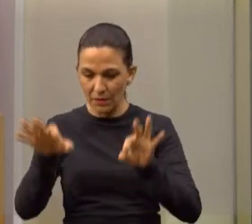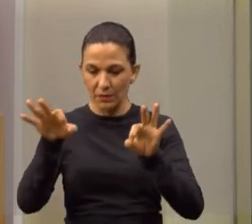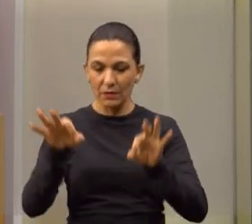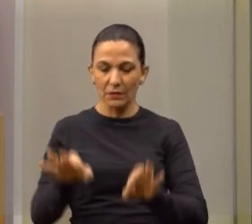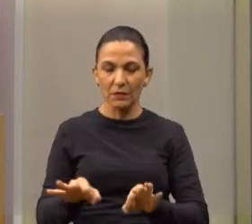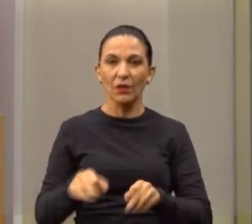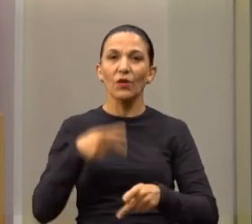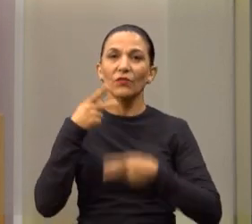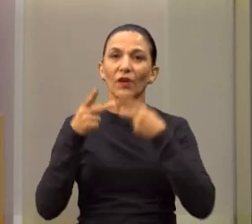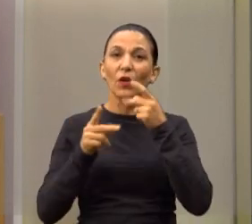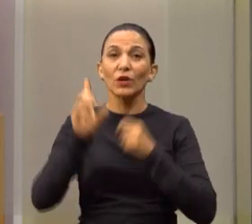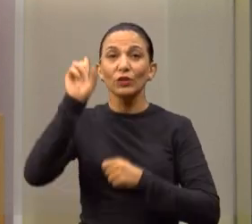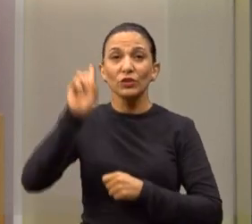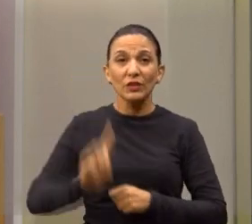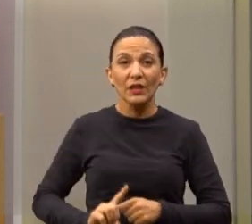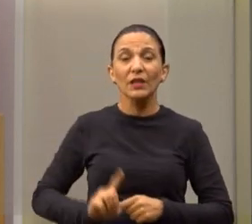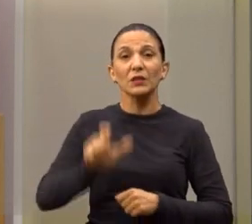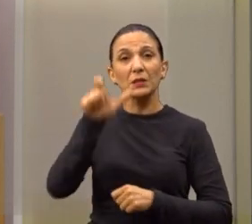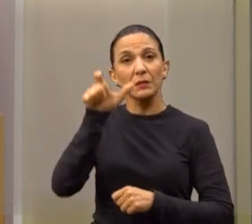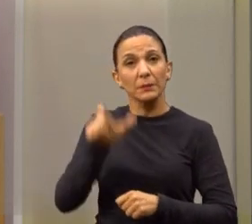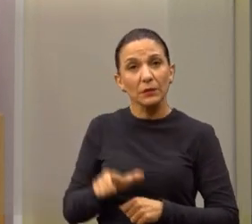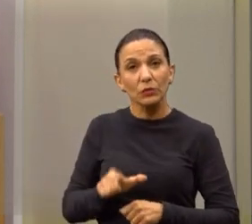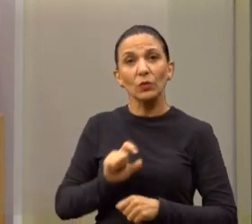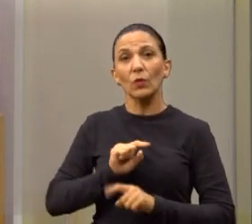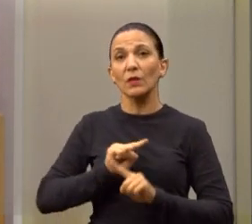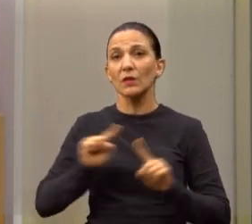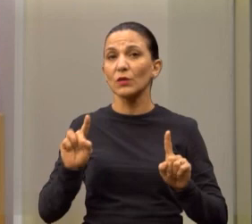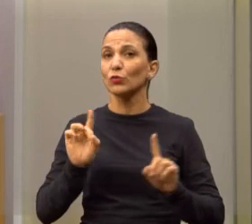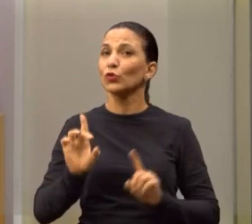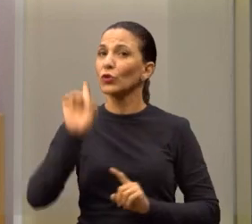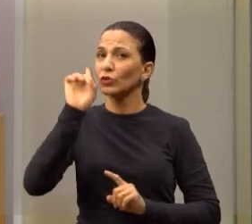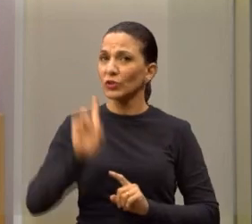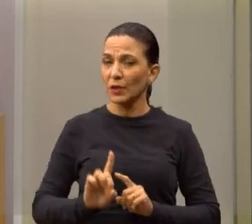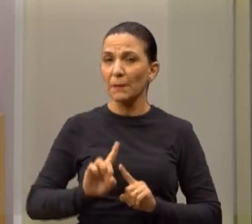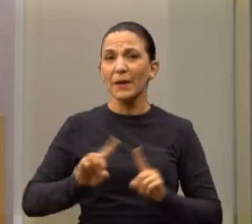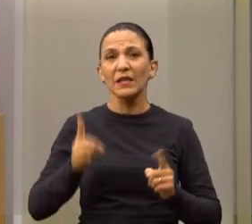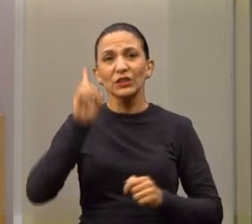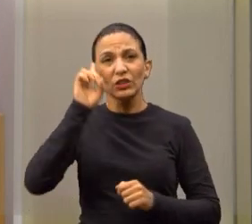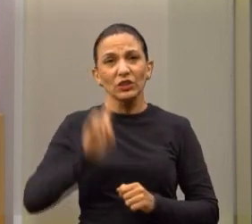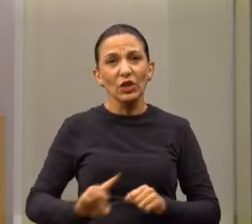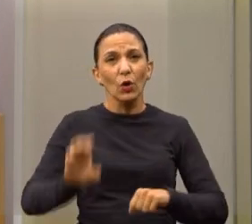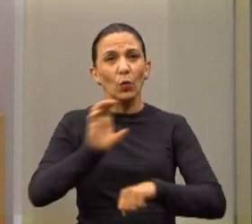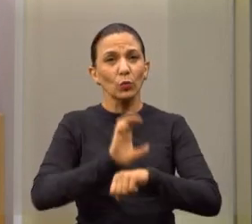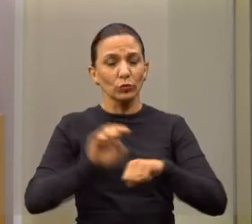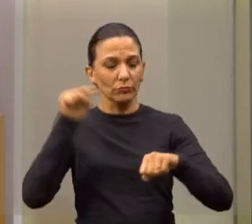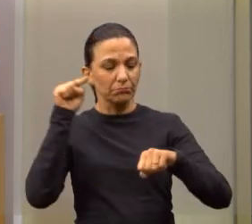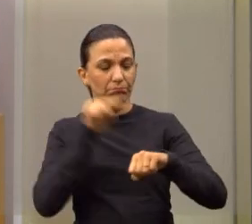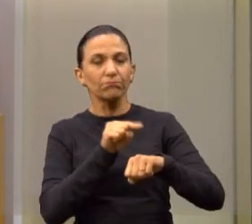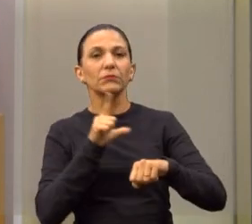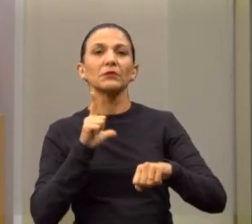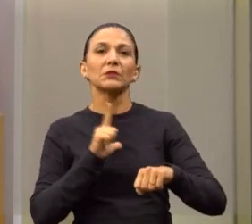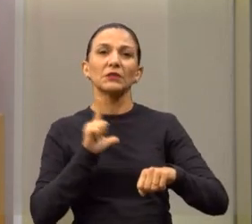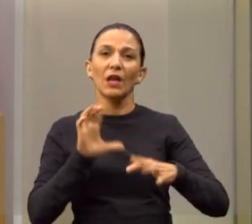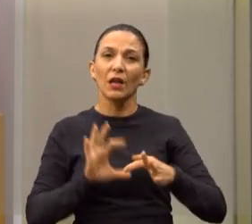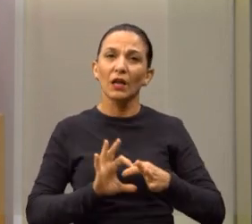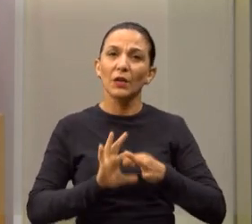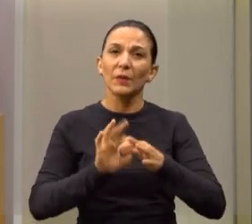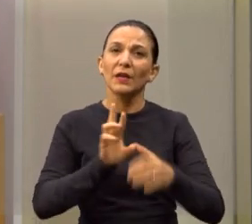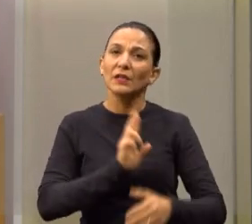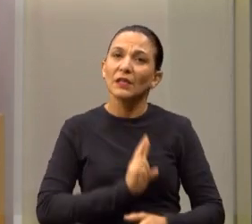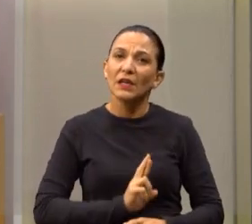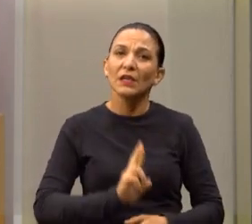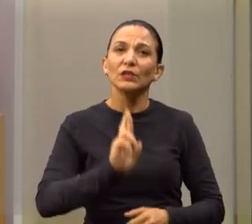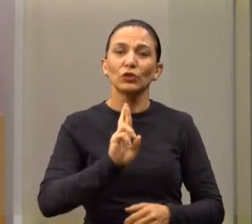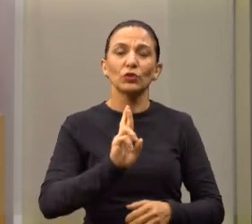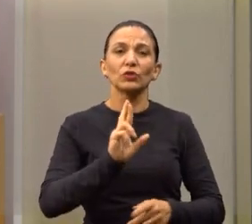falando simplesmente de garantia de direitos civis, nós estamos falando também da garantia, inclusive prevista em Constituição Federal, da liberdade religiosa